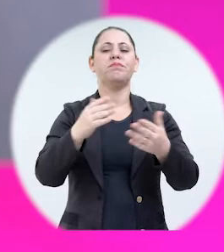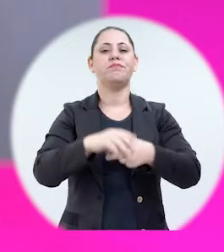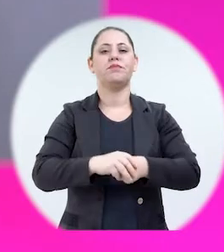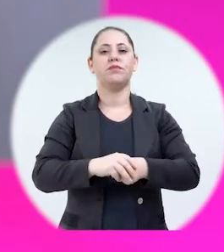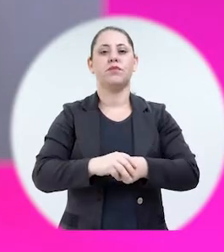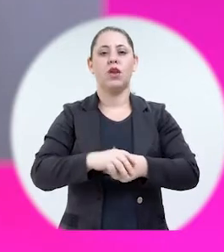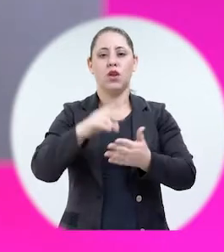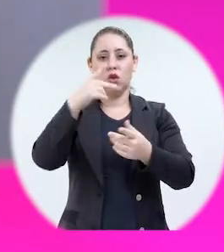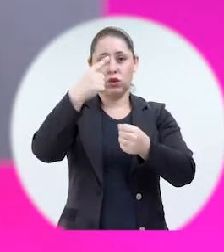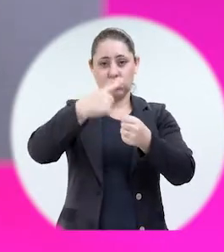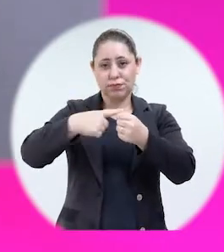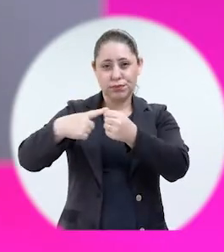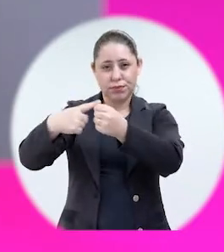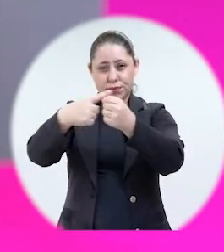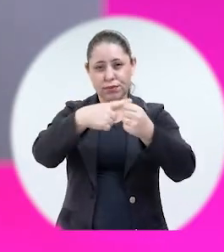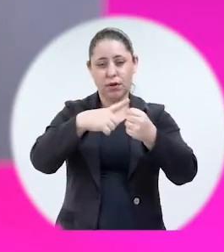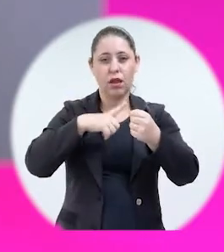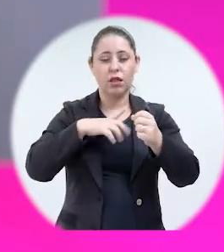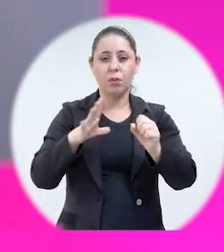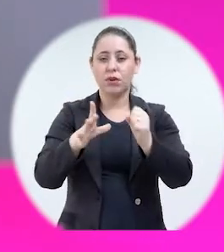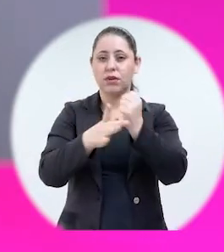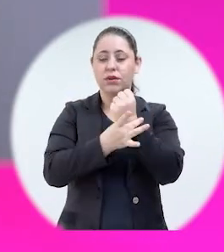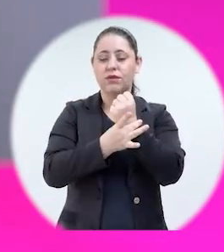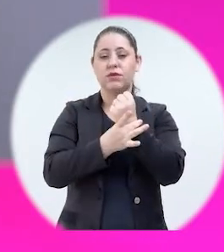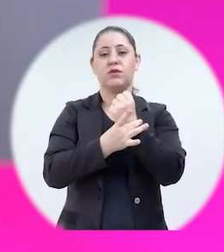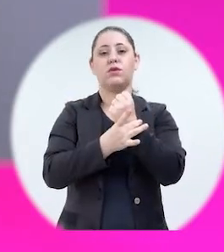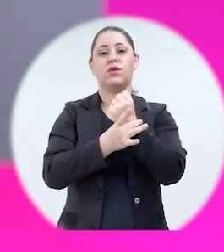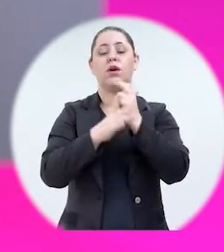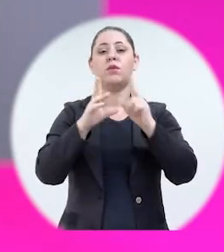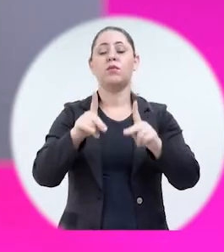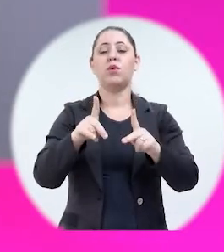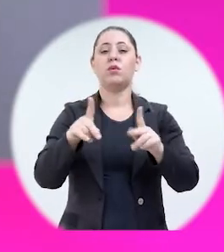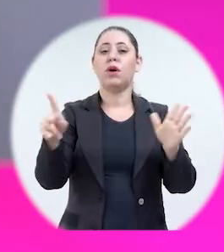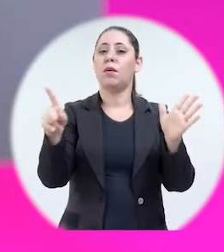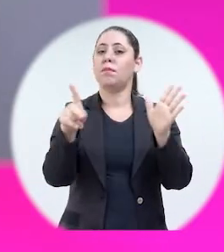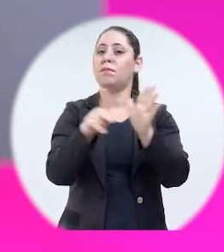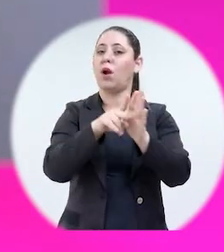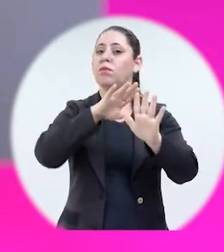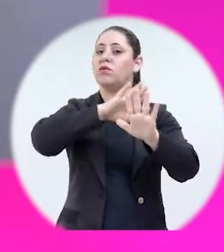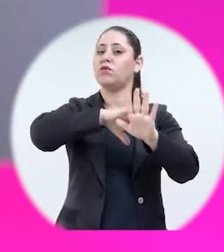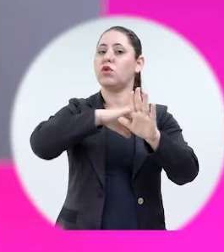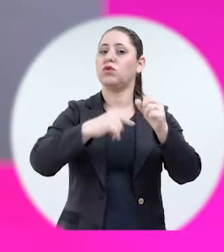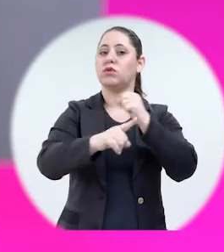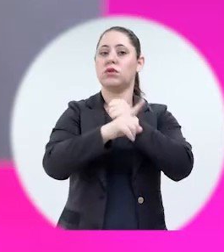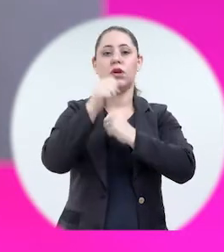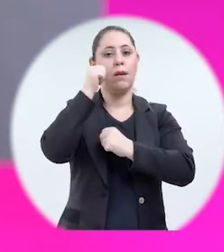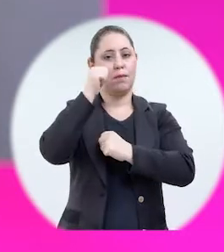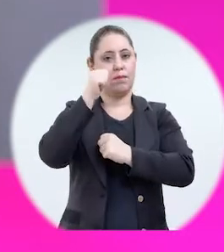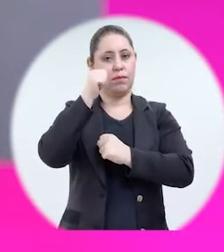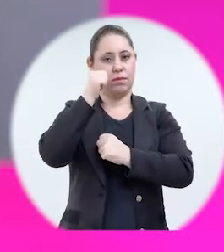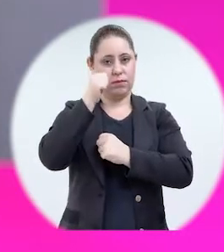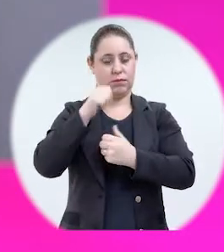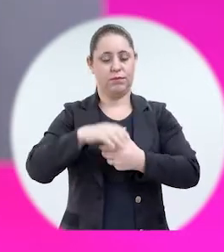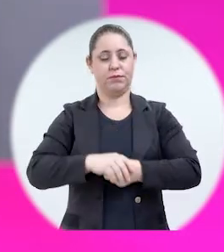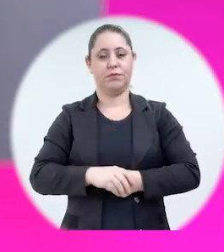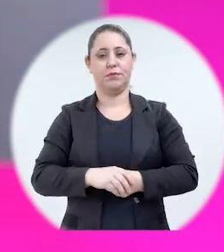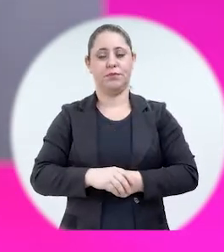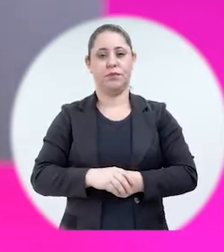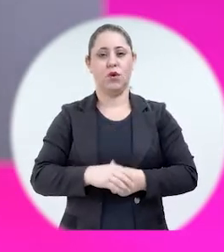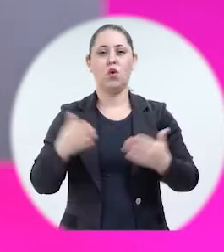dizer, então, que em todas as comarcas hoje há um defensor ou uma defensora com atribuição para o atendimento dessas